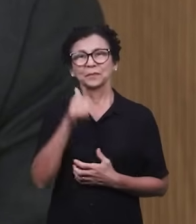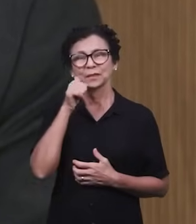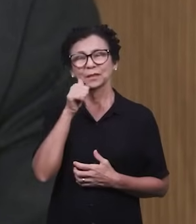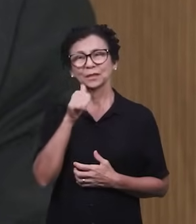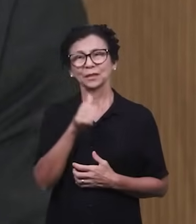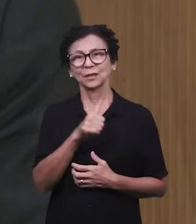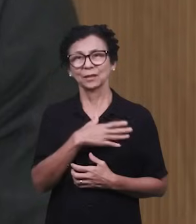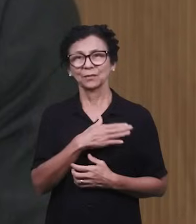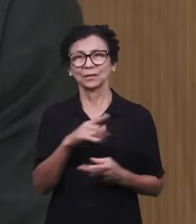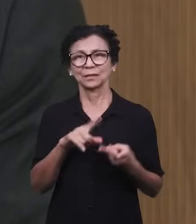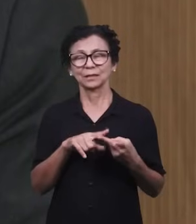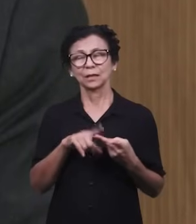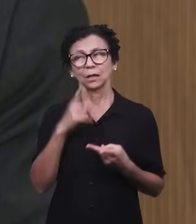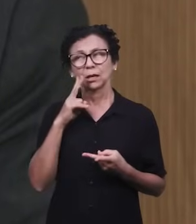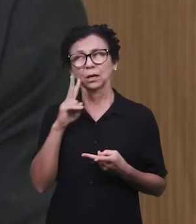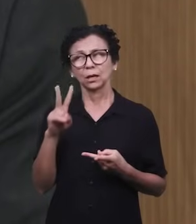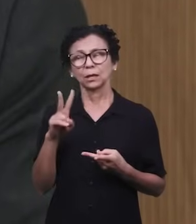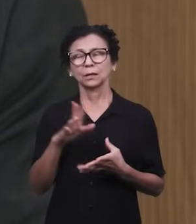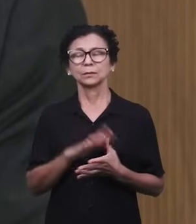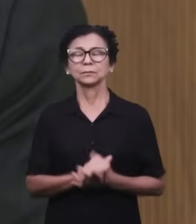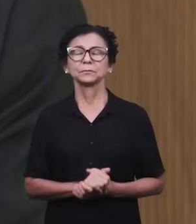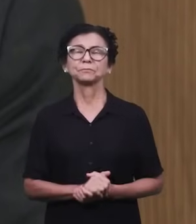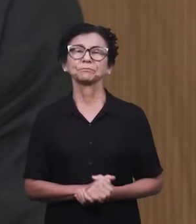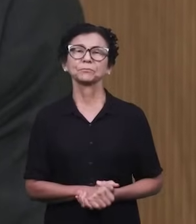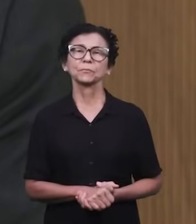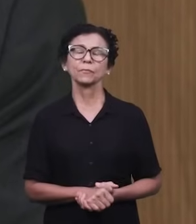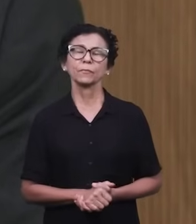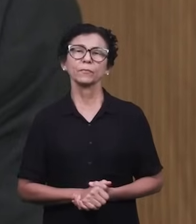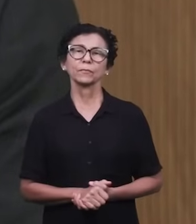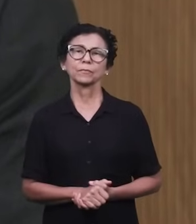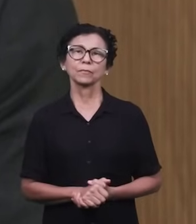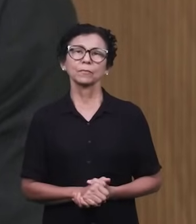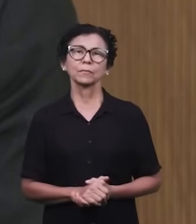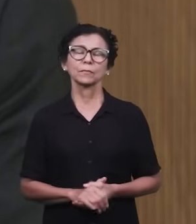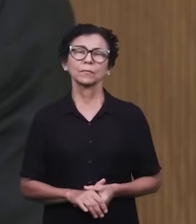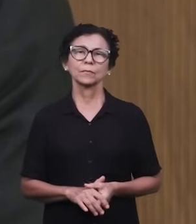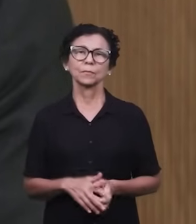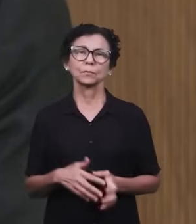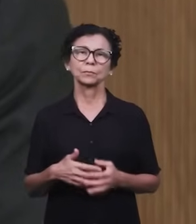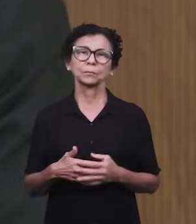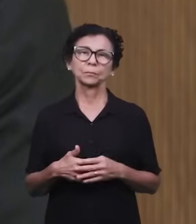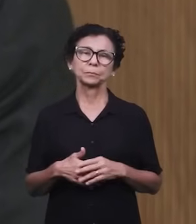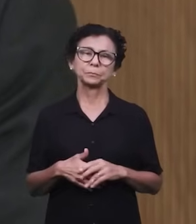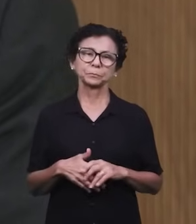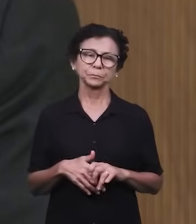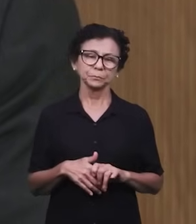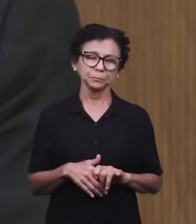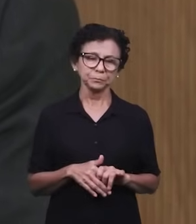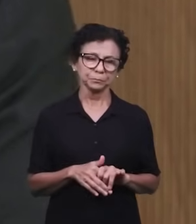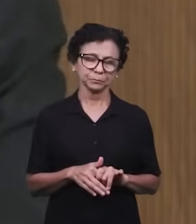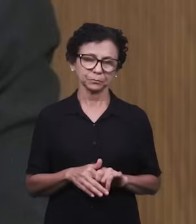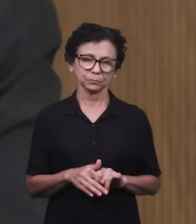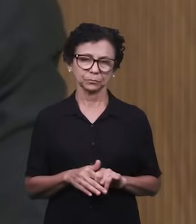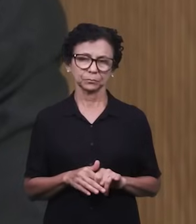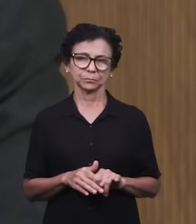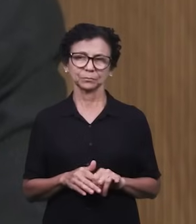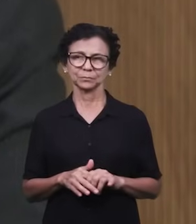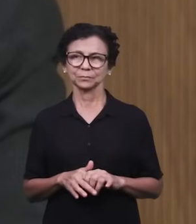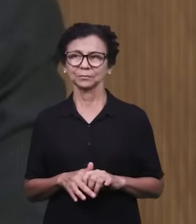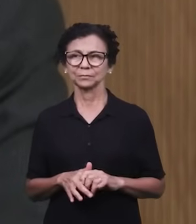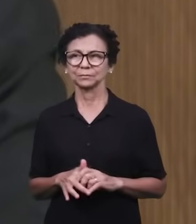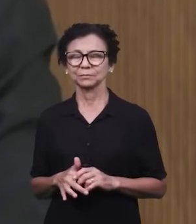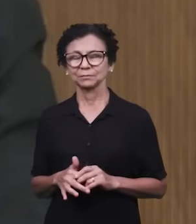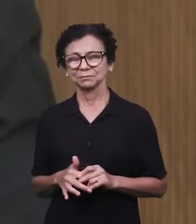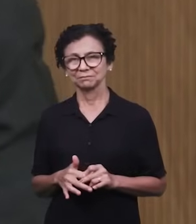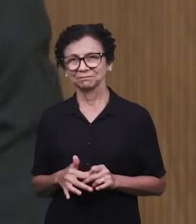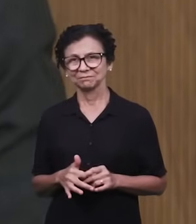tem excelentes instrumentistas o tempo inteiro na igreja. E muitos bons, né, mesmo, né? Vão aprendendo. Mas eu não desenvolvi